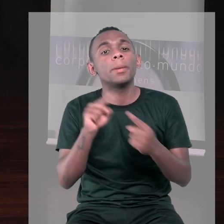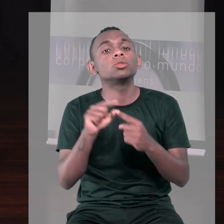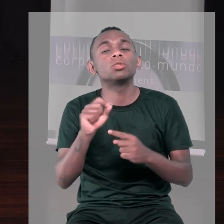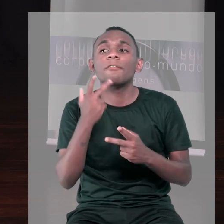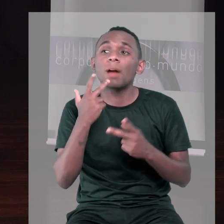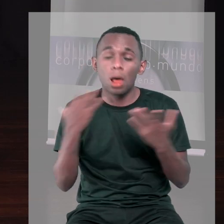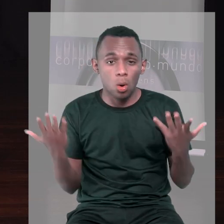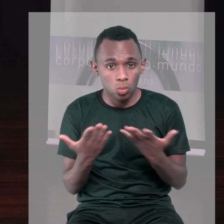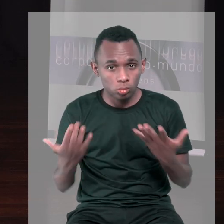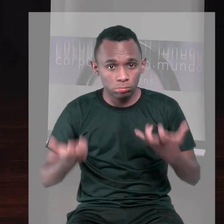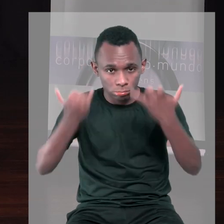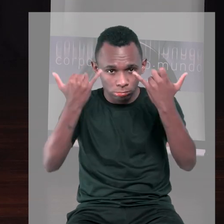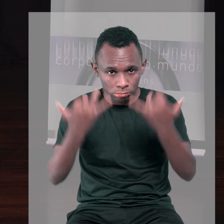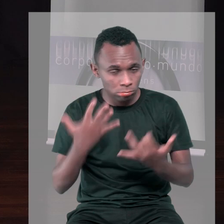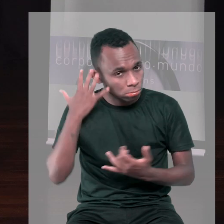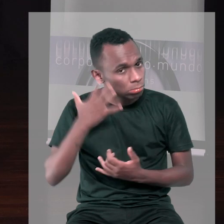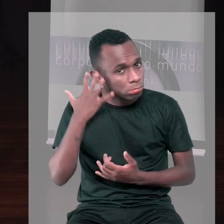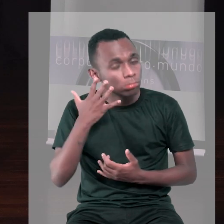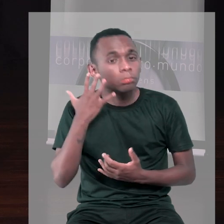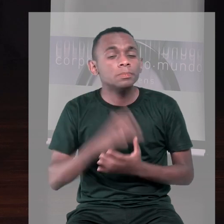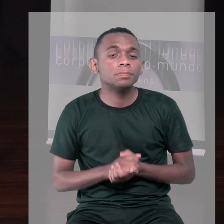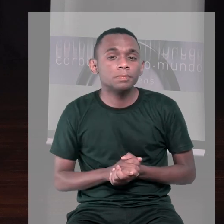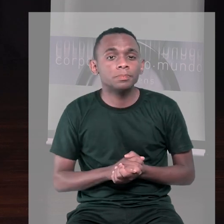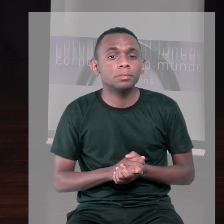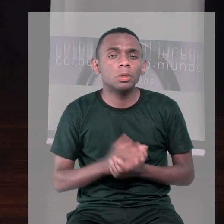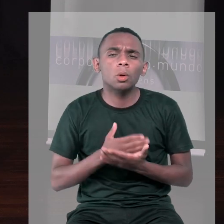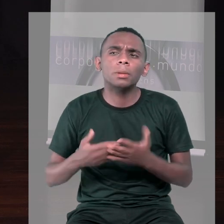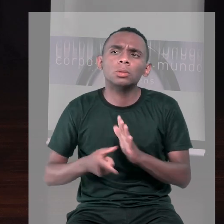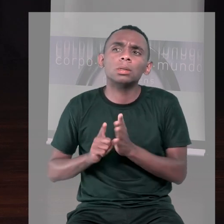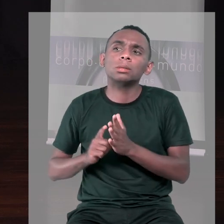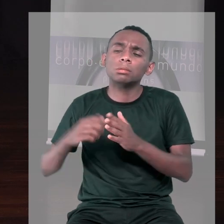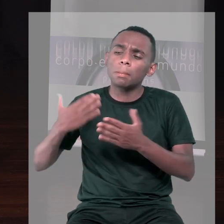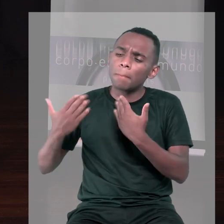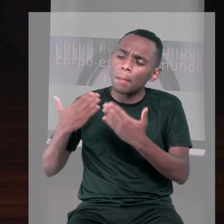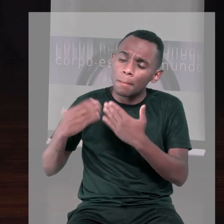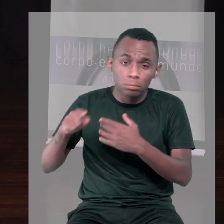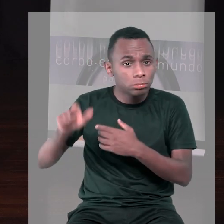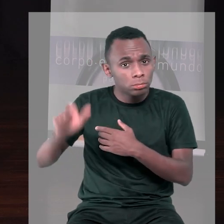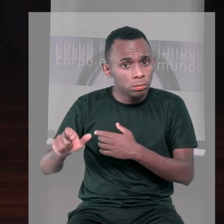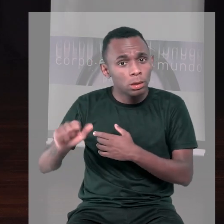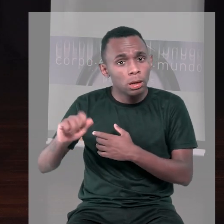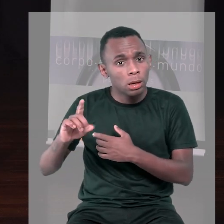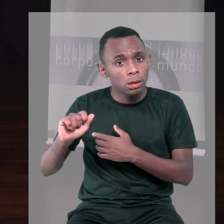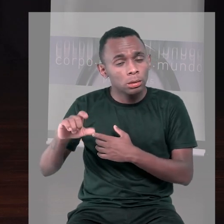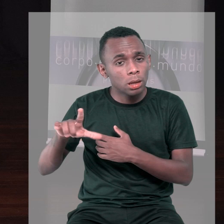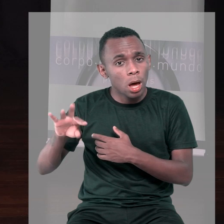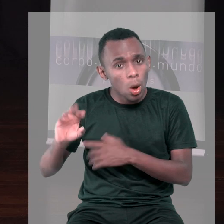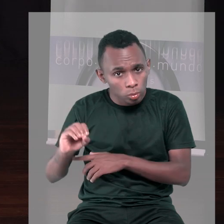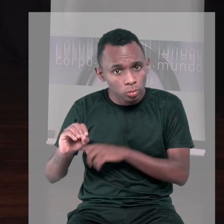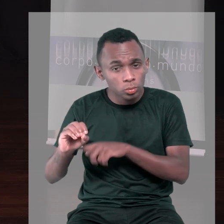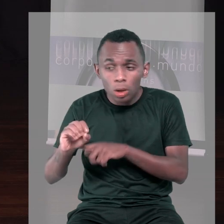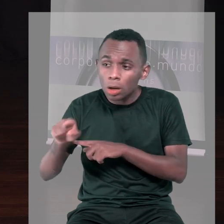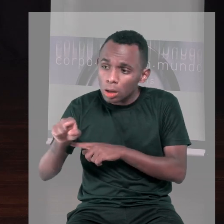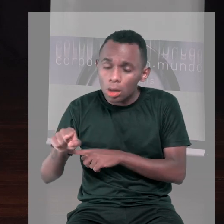né, sobre o tema do espírito do mundo, e que é o mote, não é, do evento.